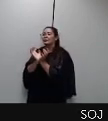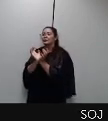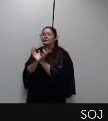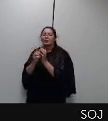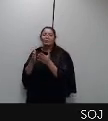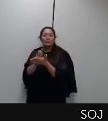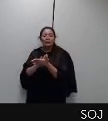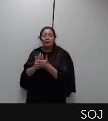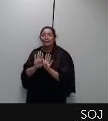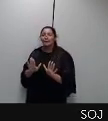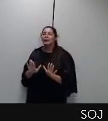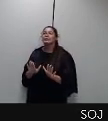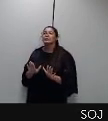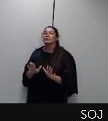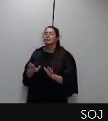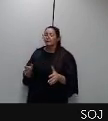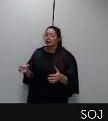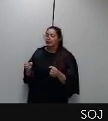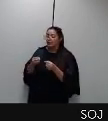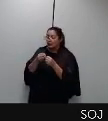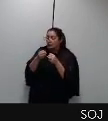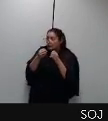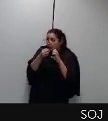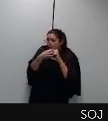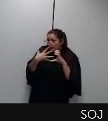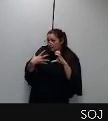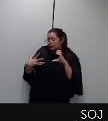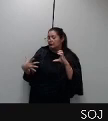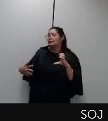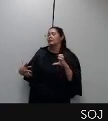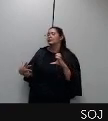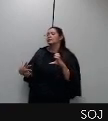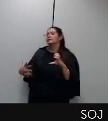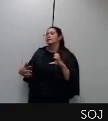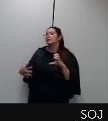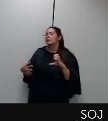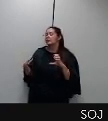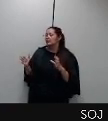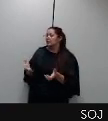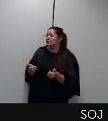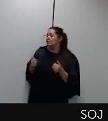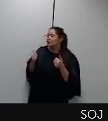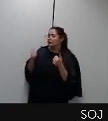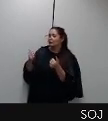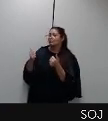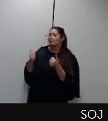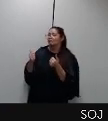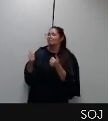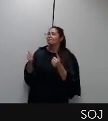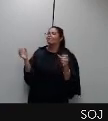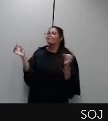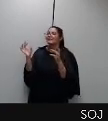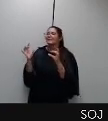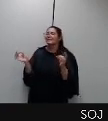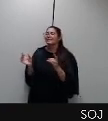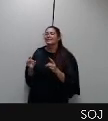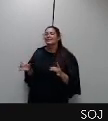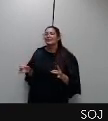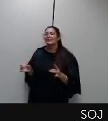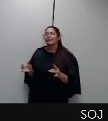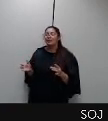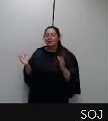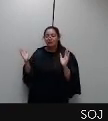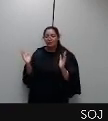para caracterizar aquele obrigacional existente como elemento essencial e indispensável e haja a